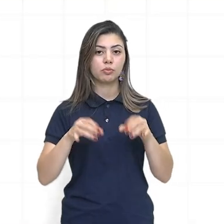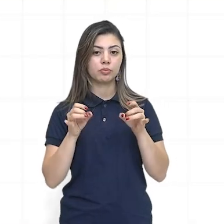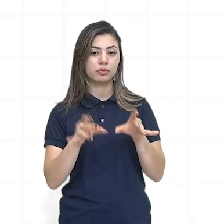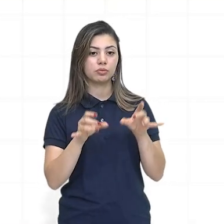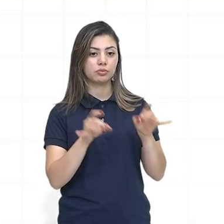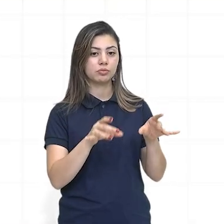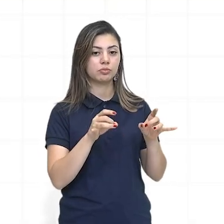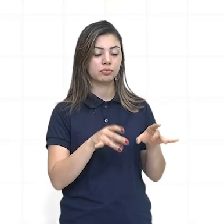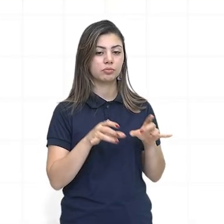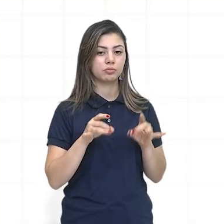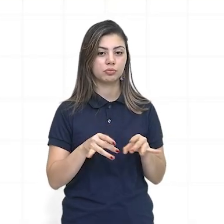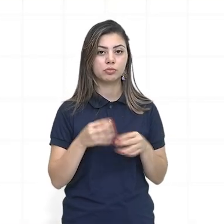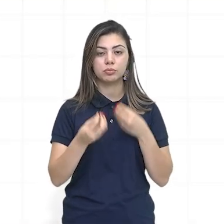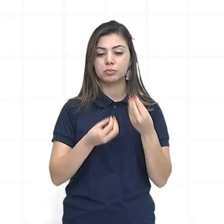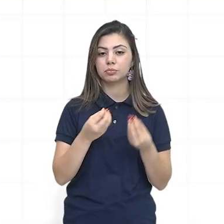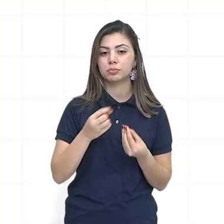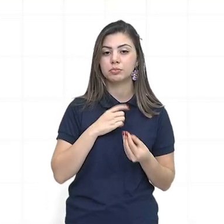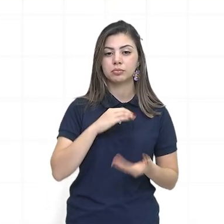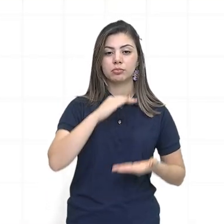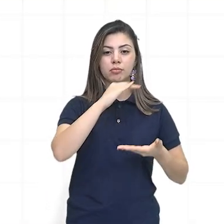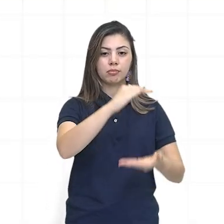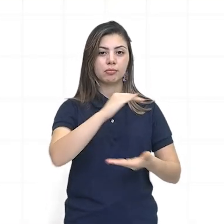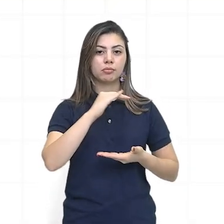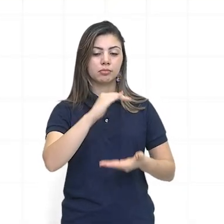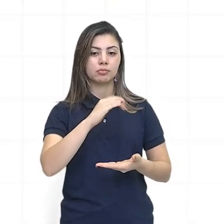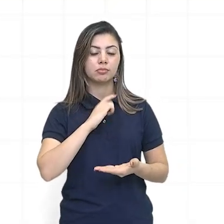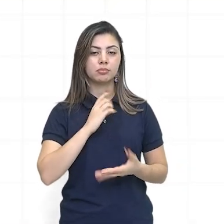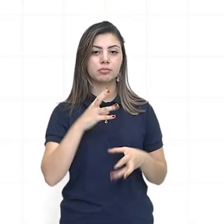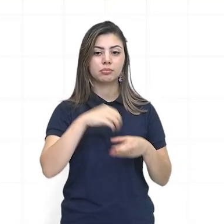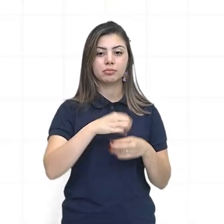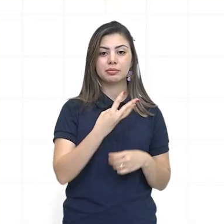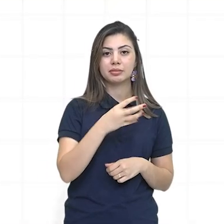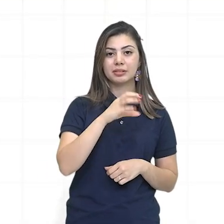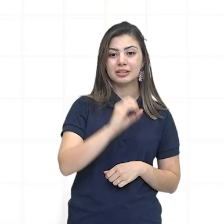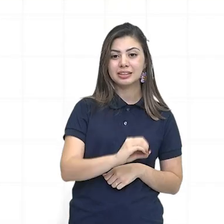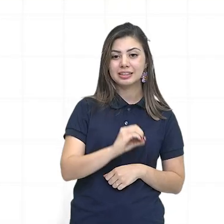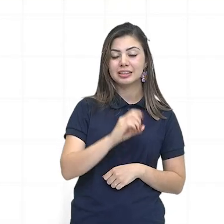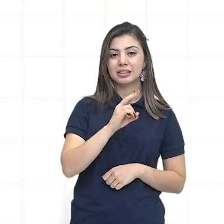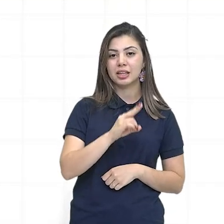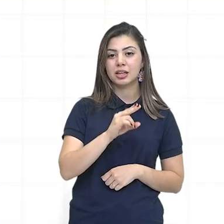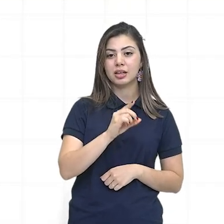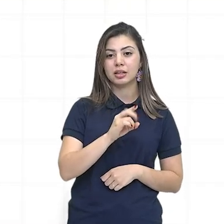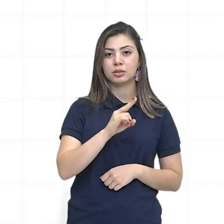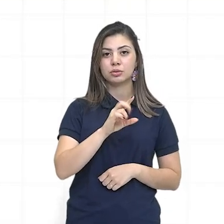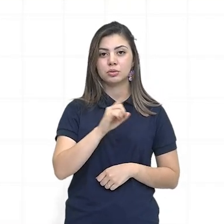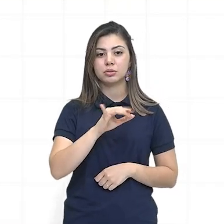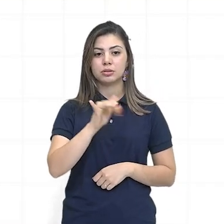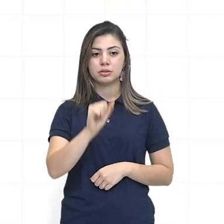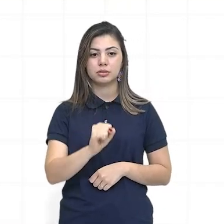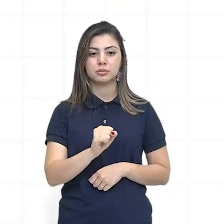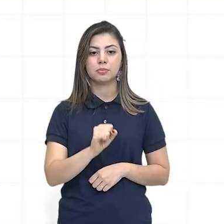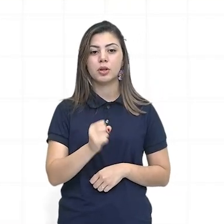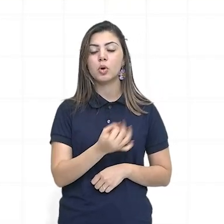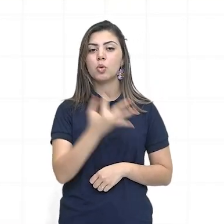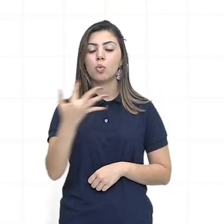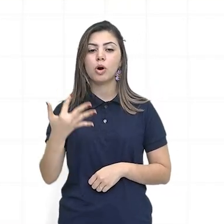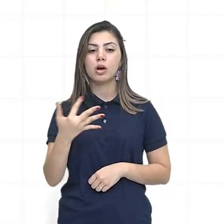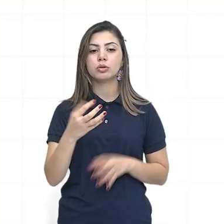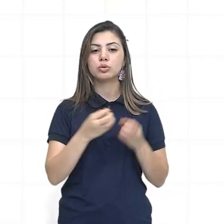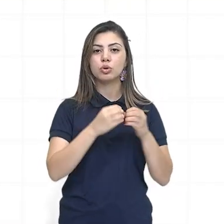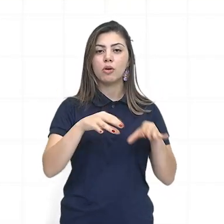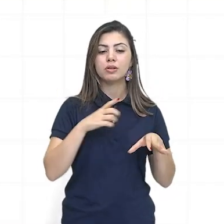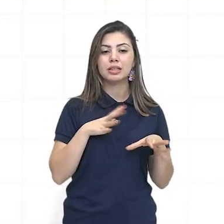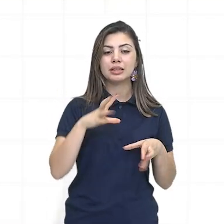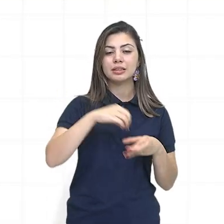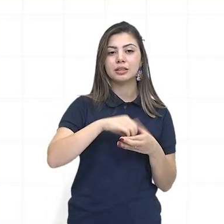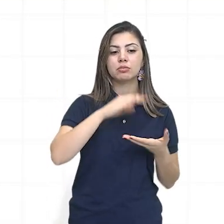no atacado geralmente é feita em caixas com 30 dúzias. Quantos ovos há em